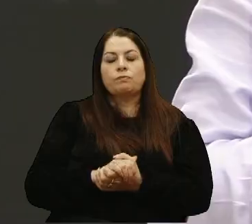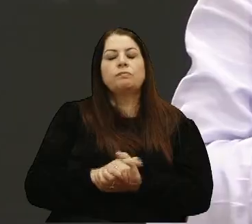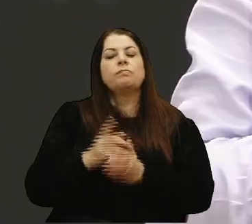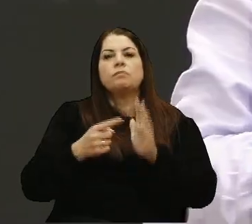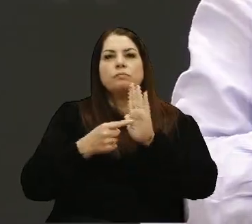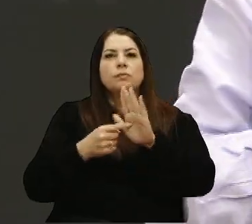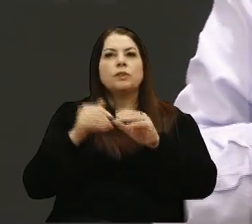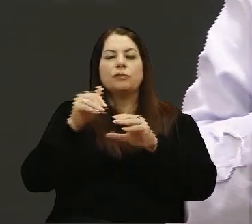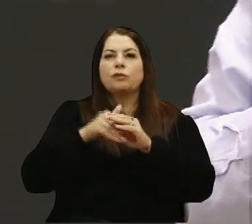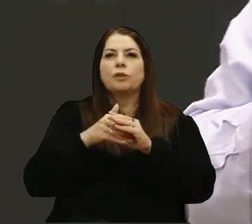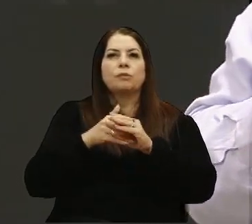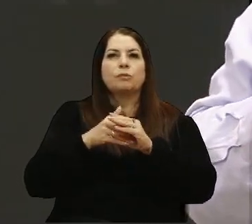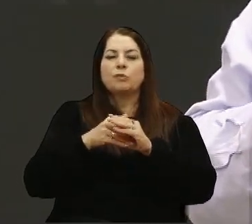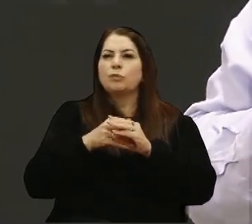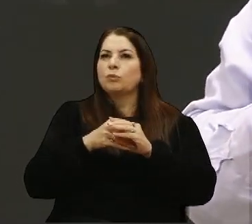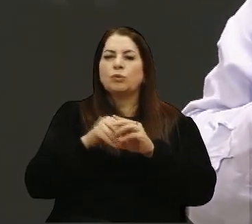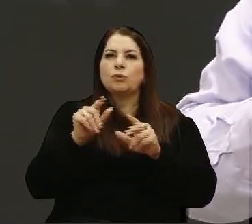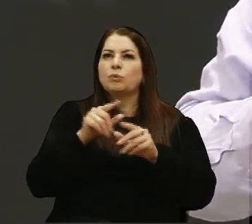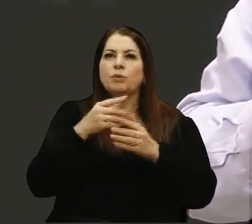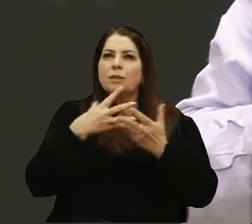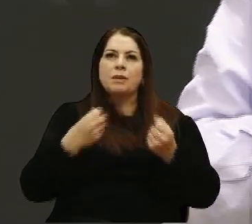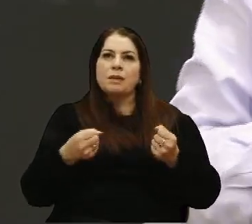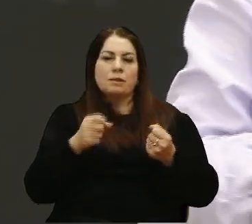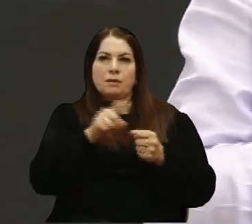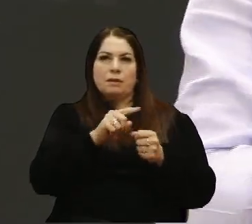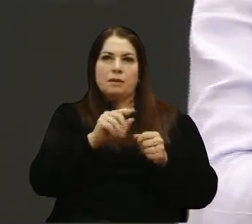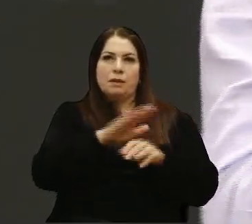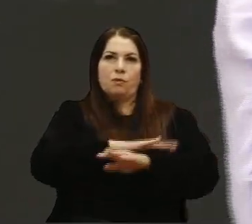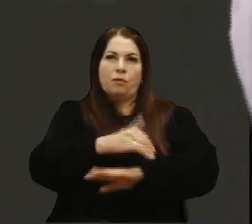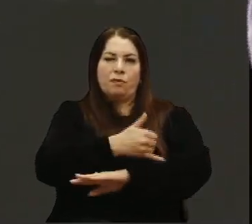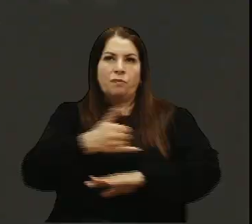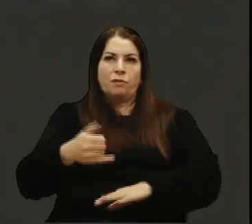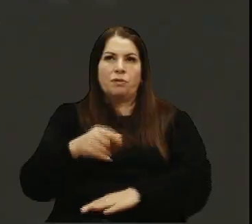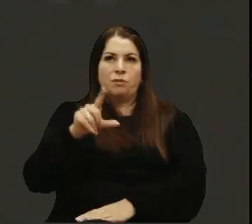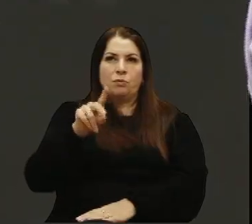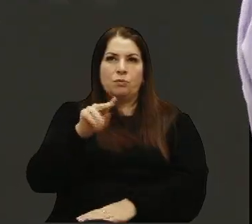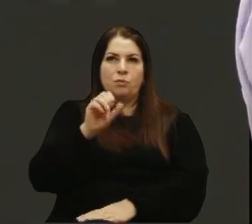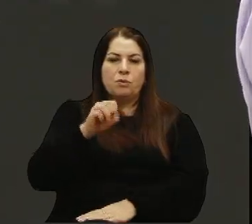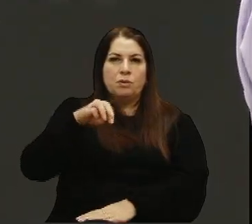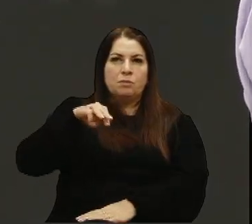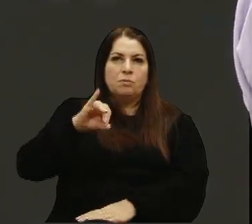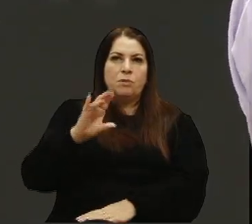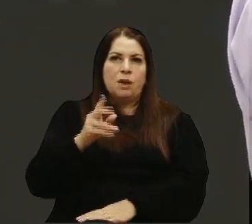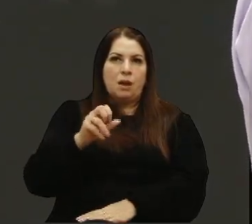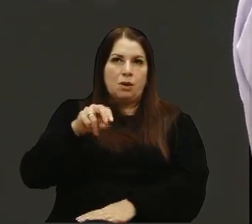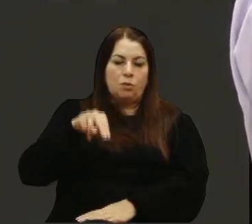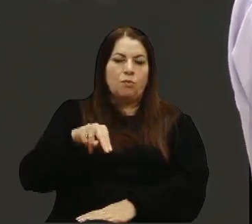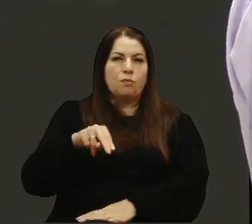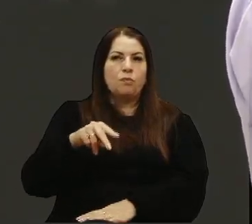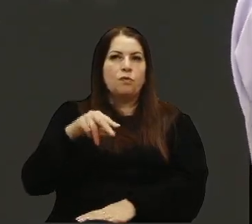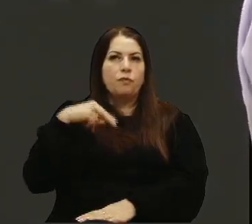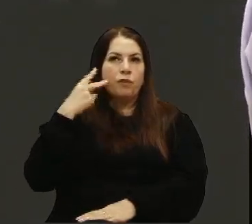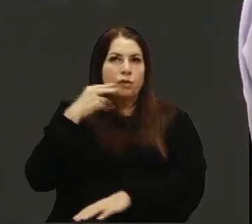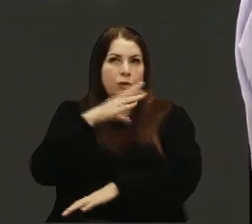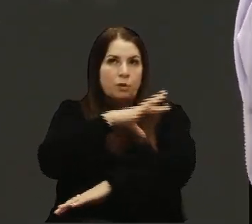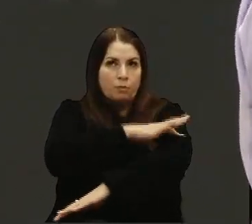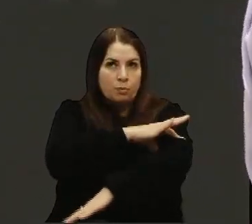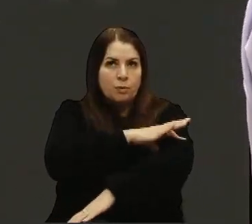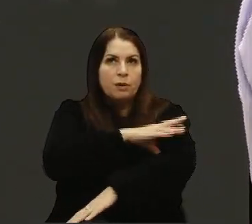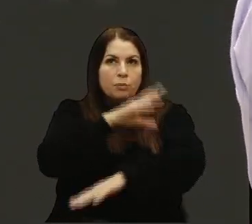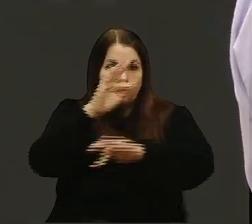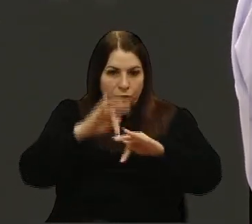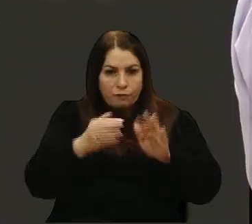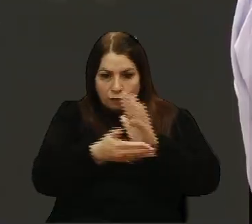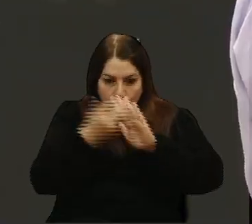apresente um voto de revolta aos asfaltos arrancados. Ao asfalto arrancado da rua Luiz Miquelon, vereador Ramon, que depois da conclusão foi